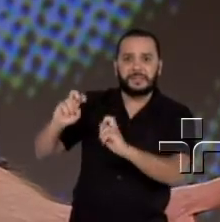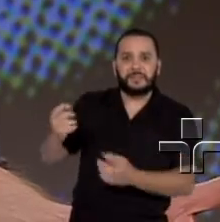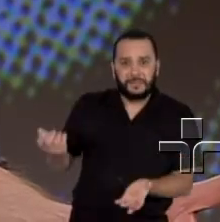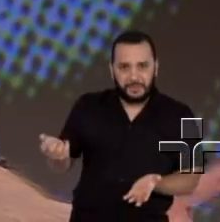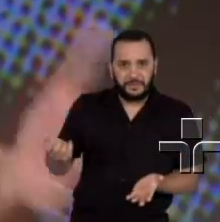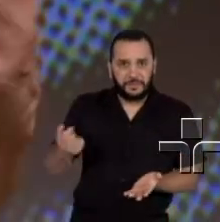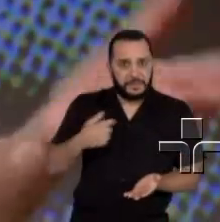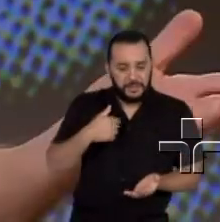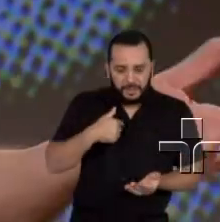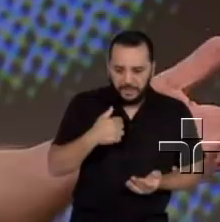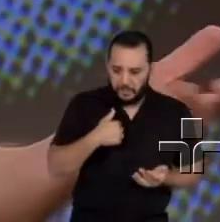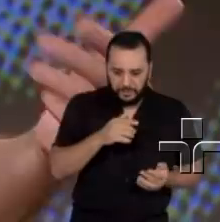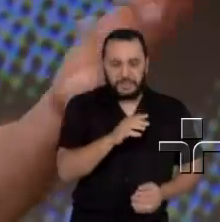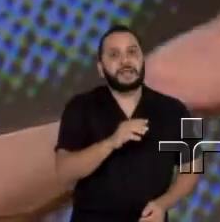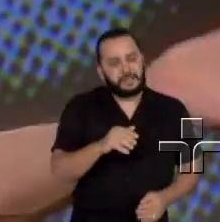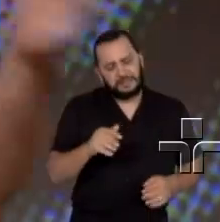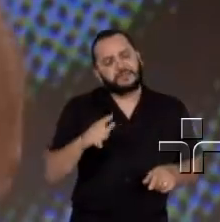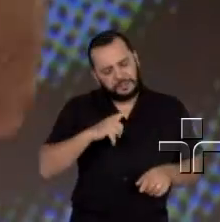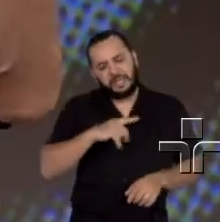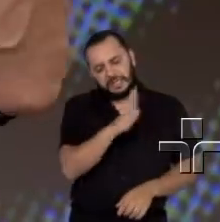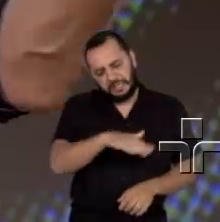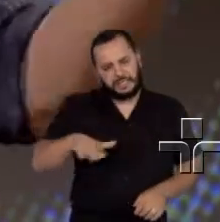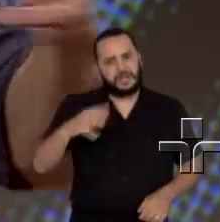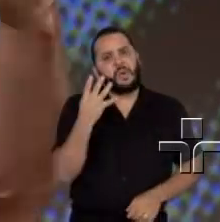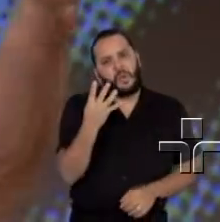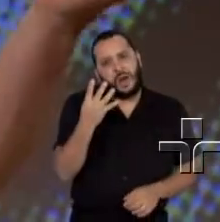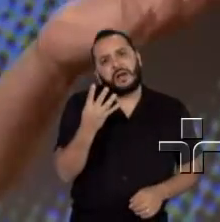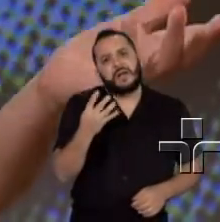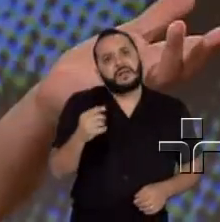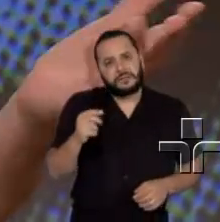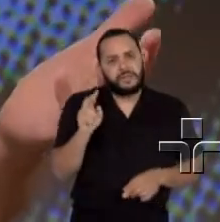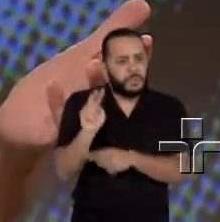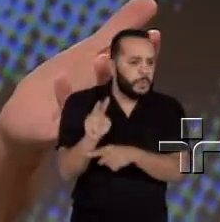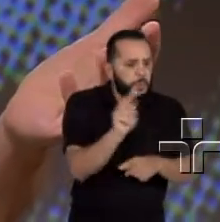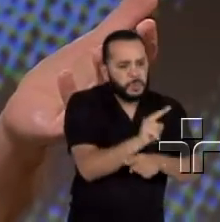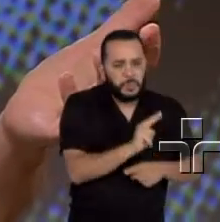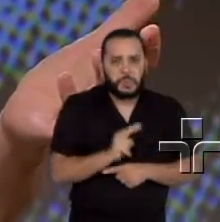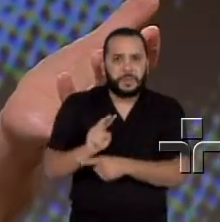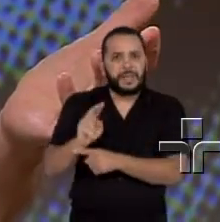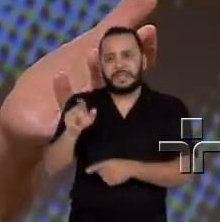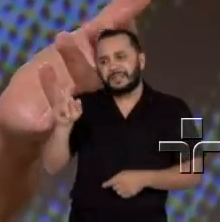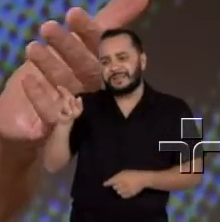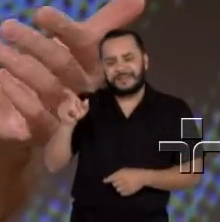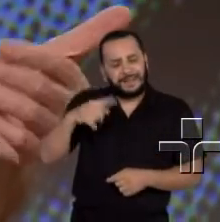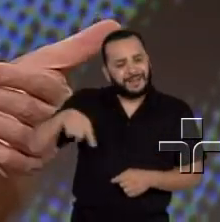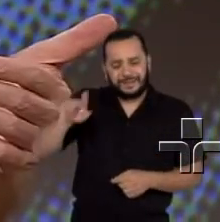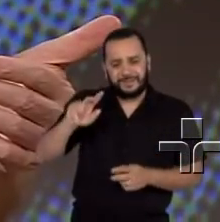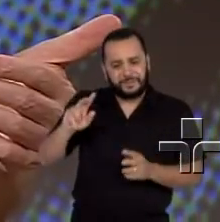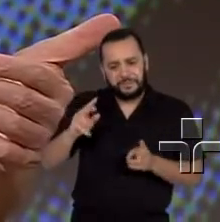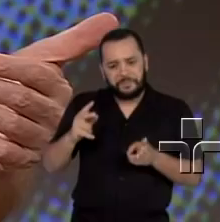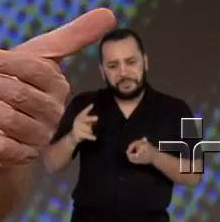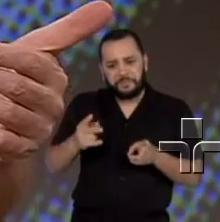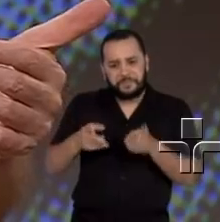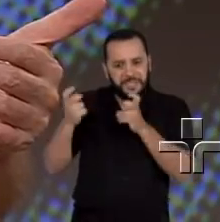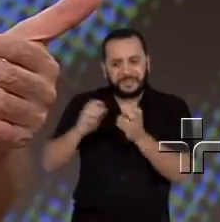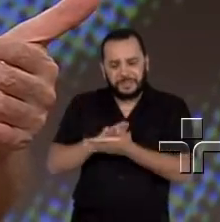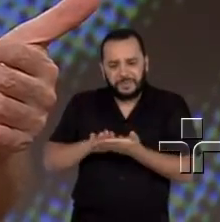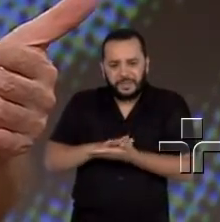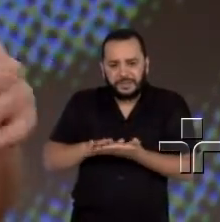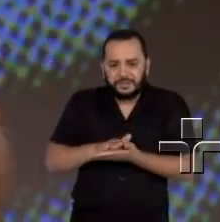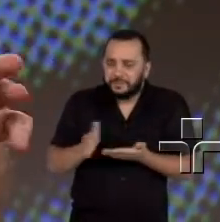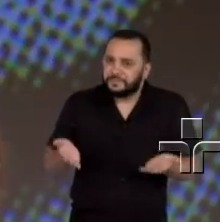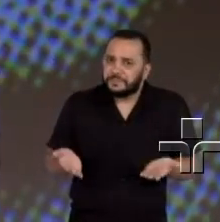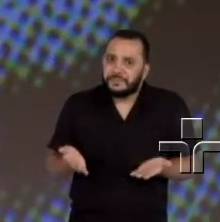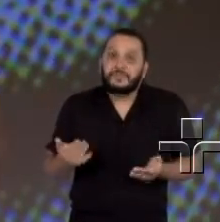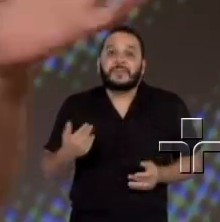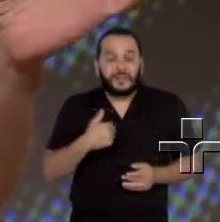não via. Era muita criança também, nós éramos 4, era muita gente para cuidar. Mas um dia,